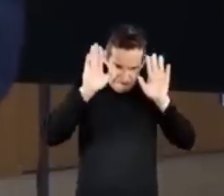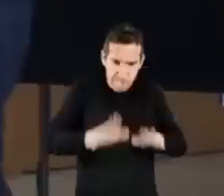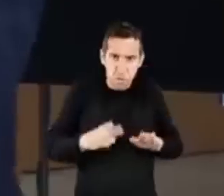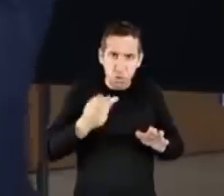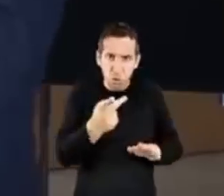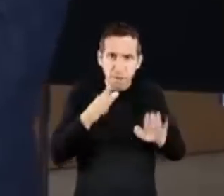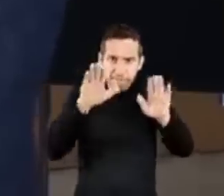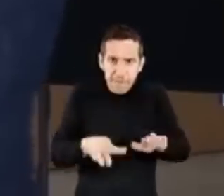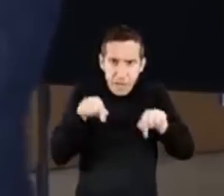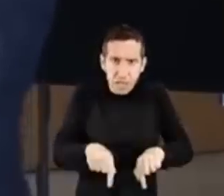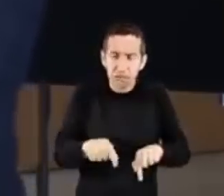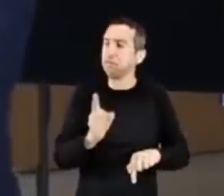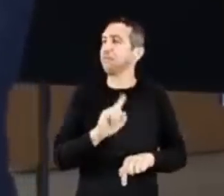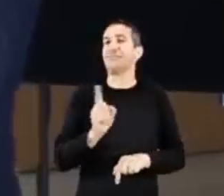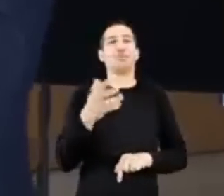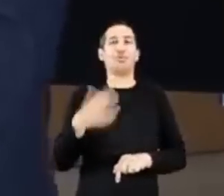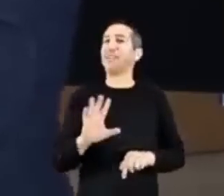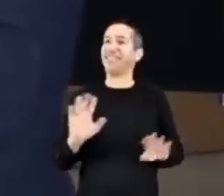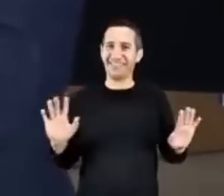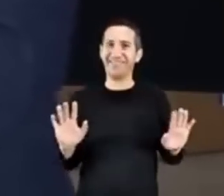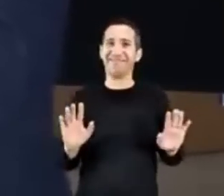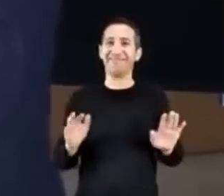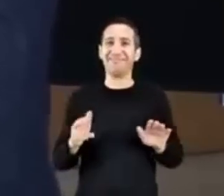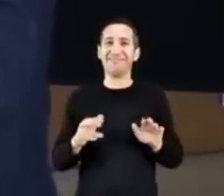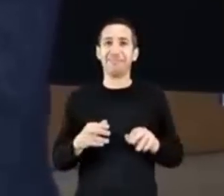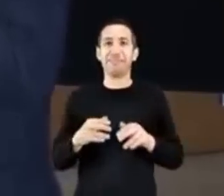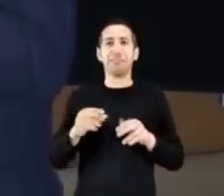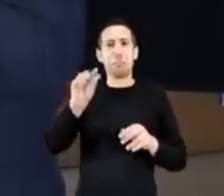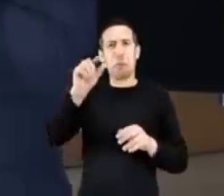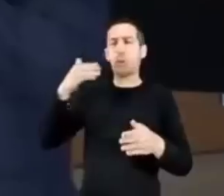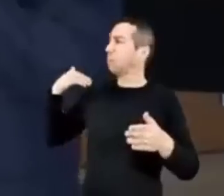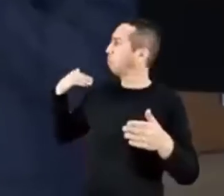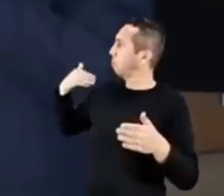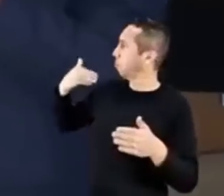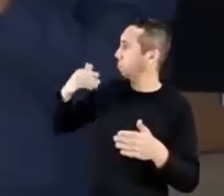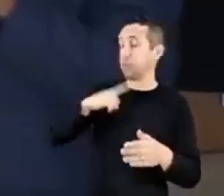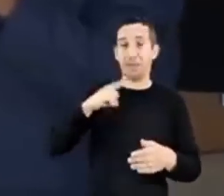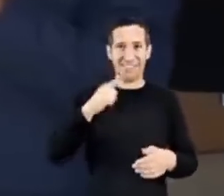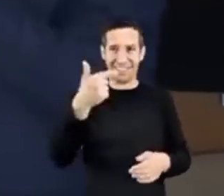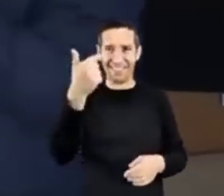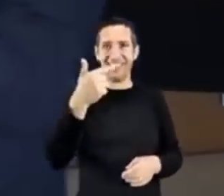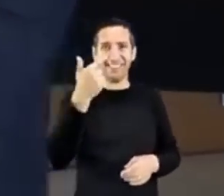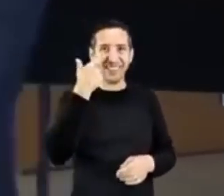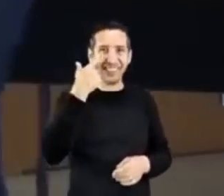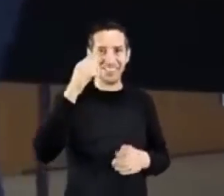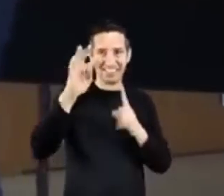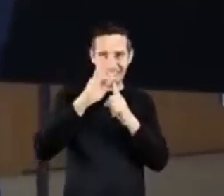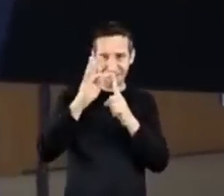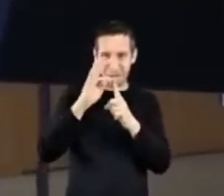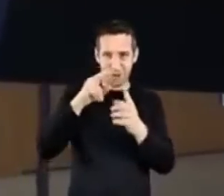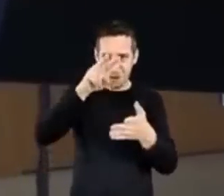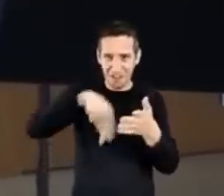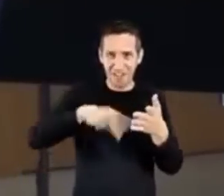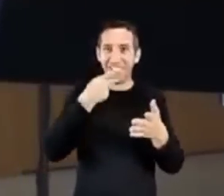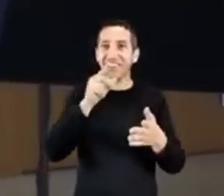e os últimos acontecimentos últimos dias conforme eu li e Timóteo está essas coisas estão dizendo que